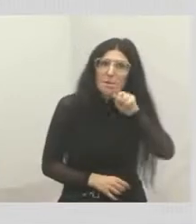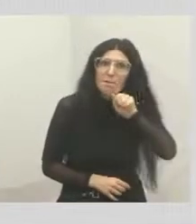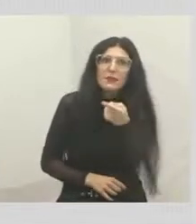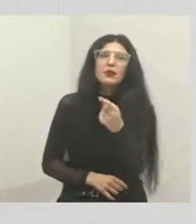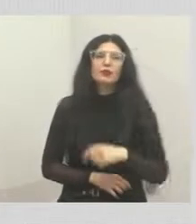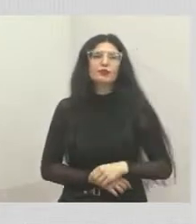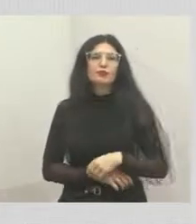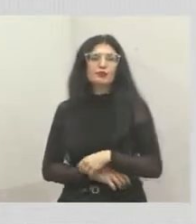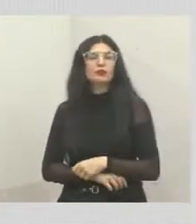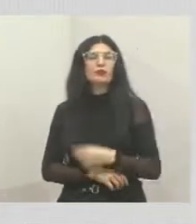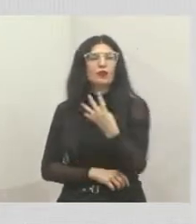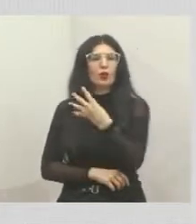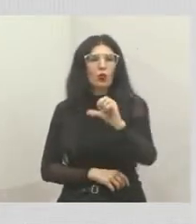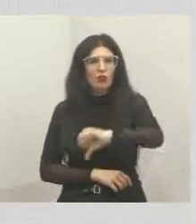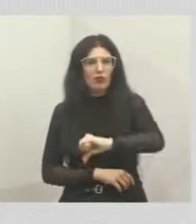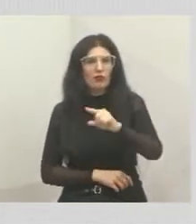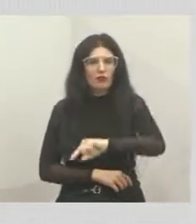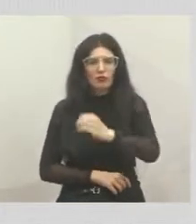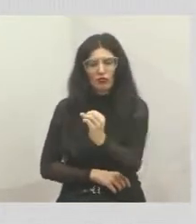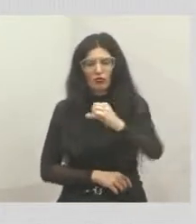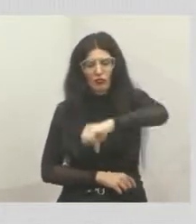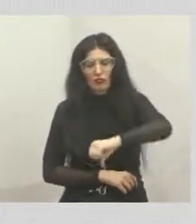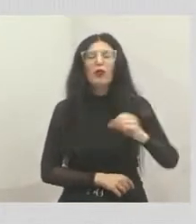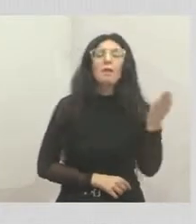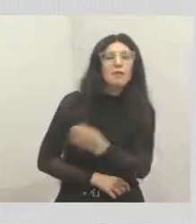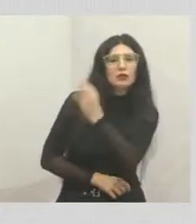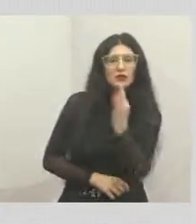64.926.000, a um percentual de